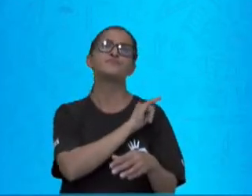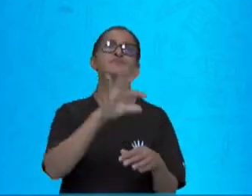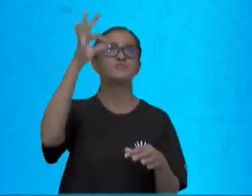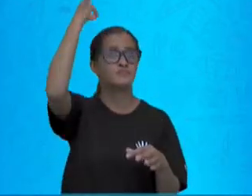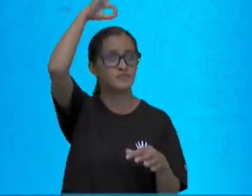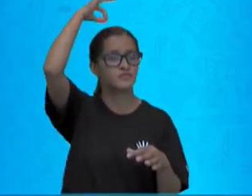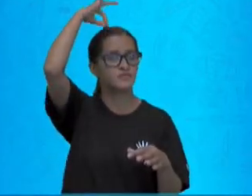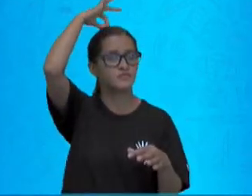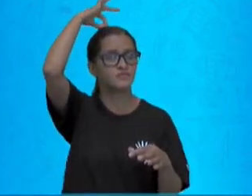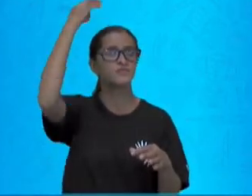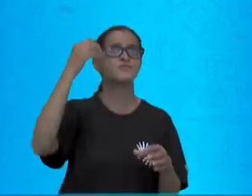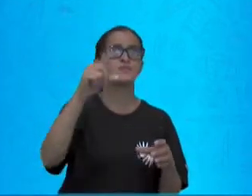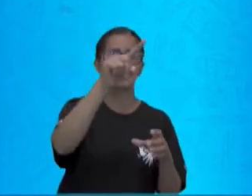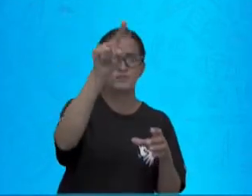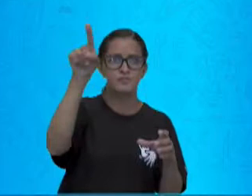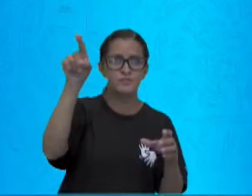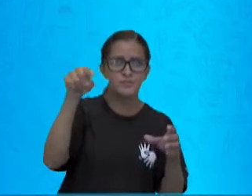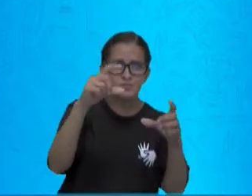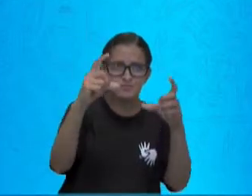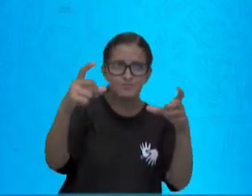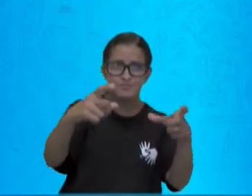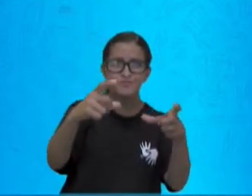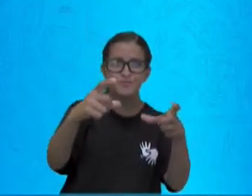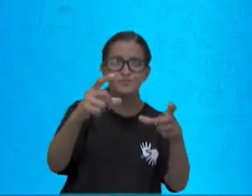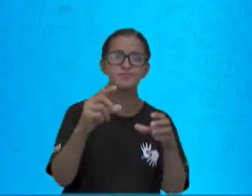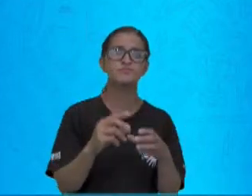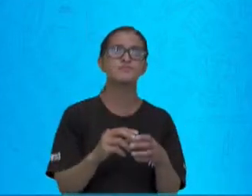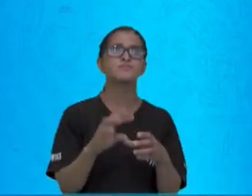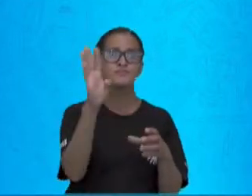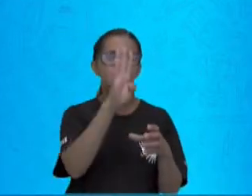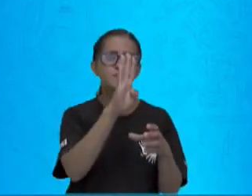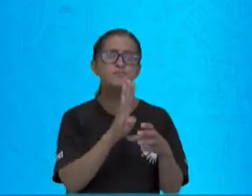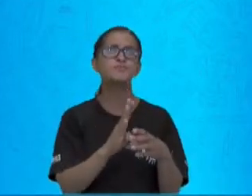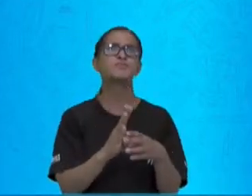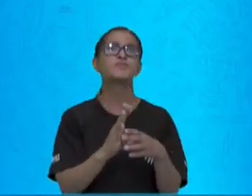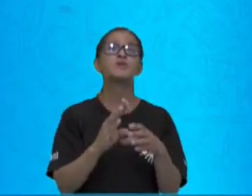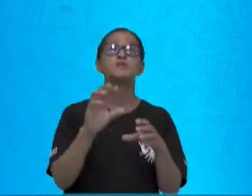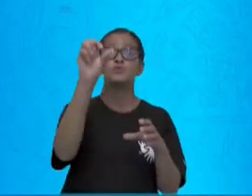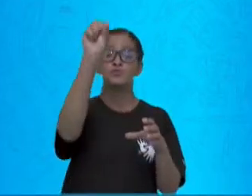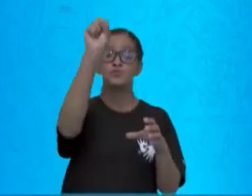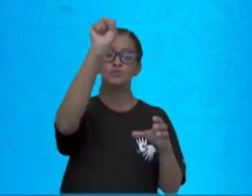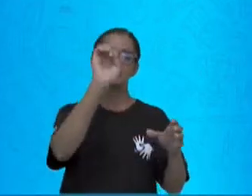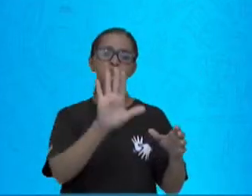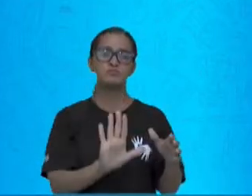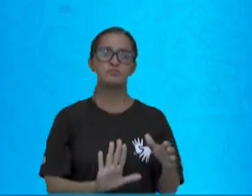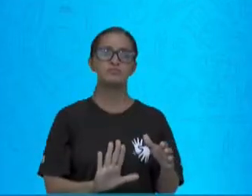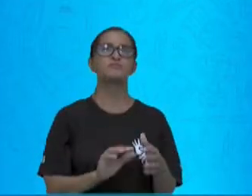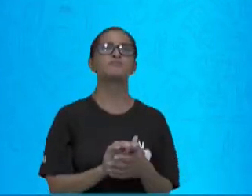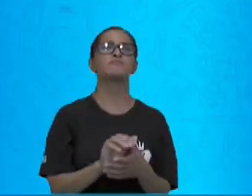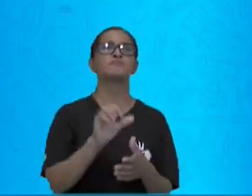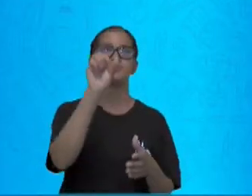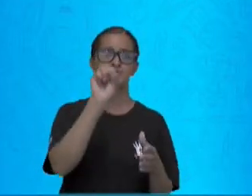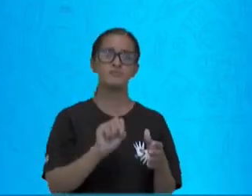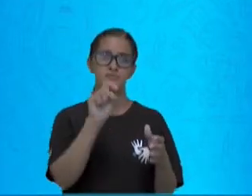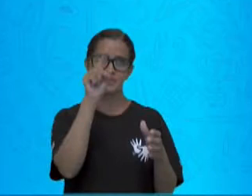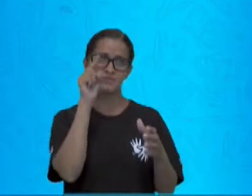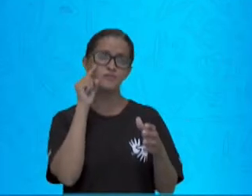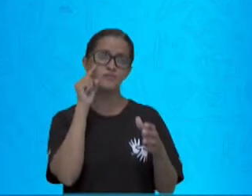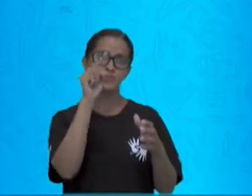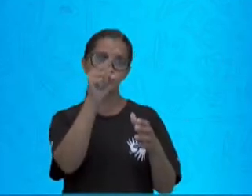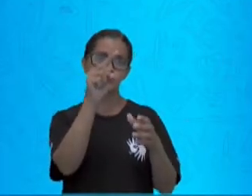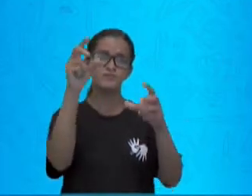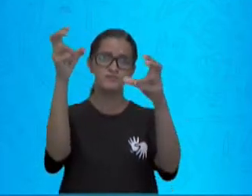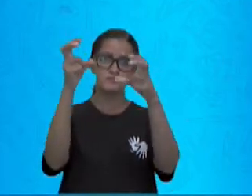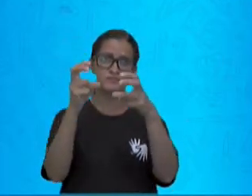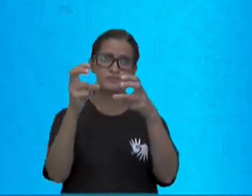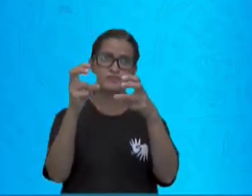Santo. E na menor região do Brasil, nós temos que é a região Sul. Tá? Olhando aqui no mapa, nós